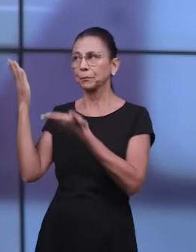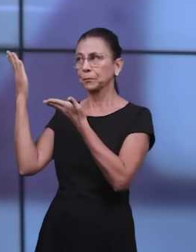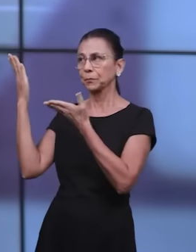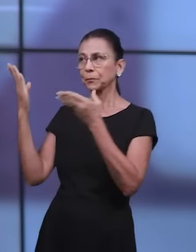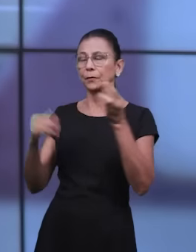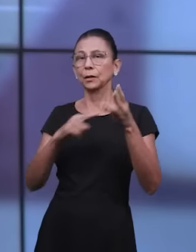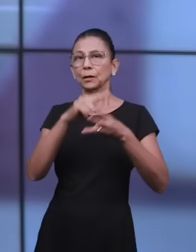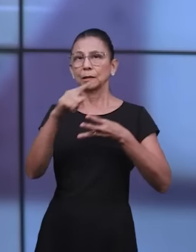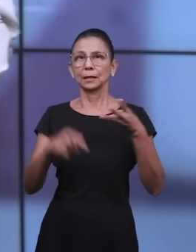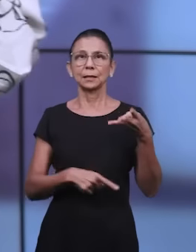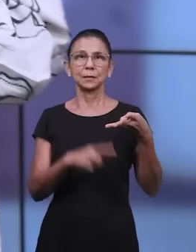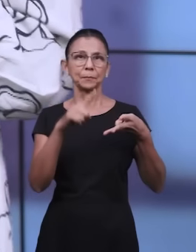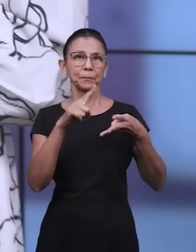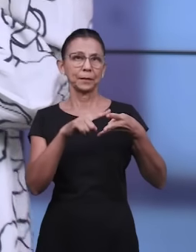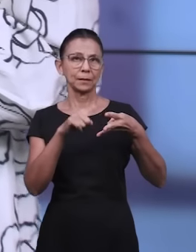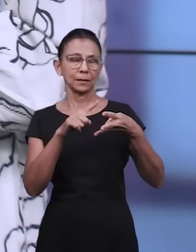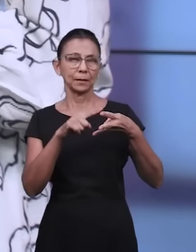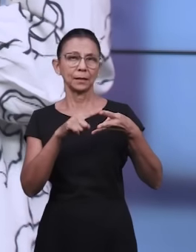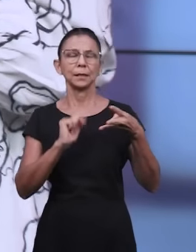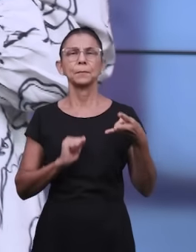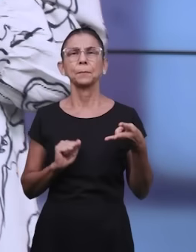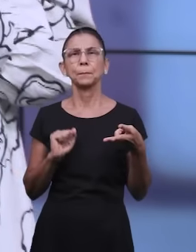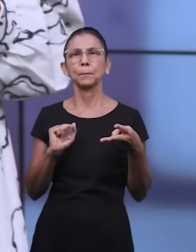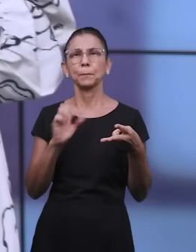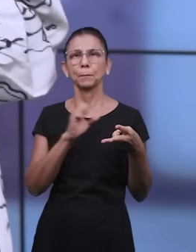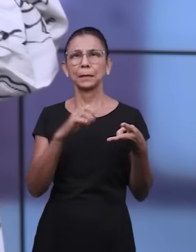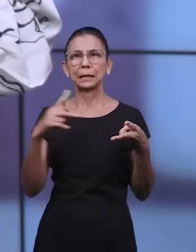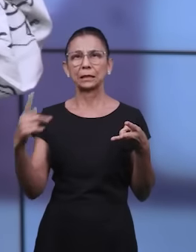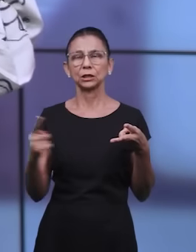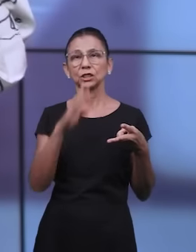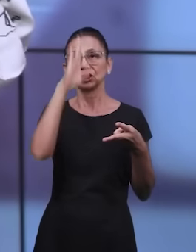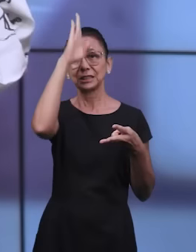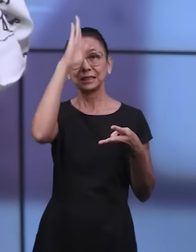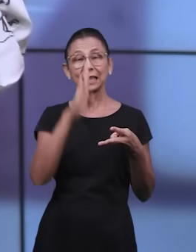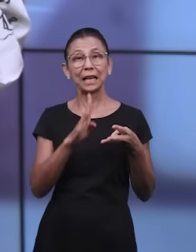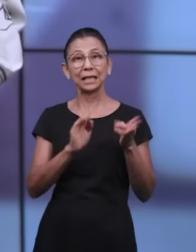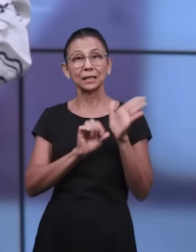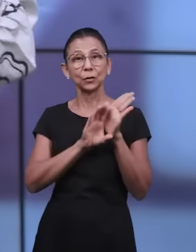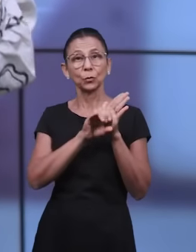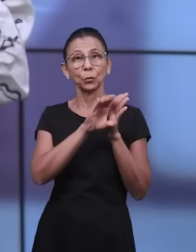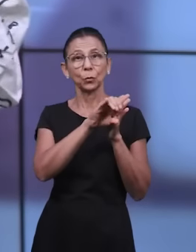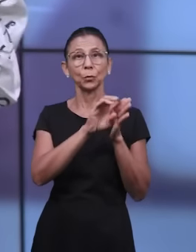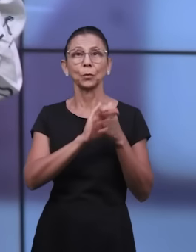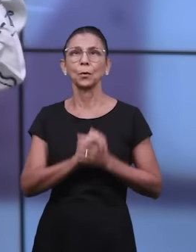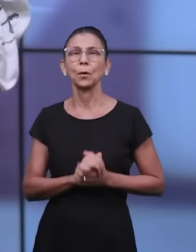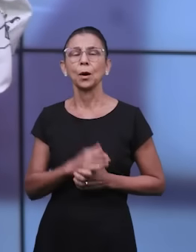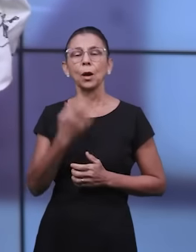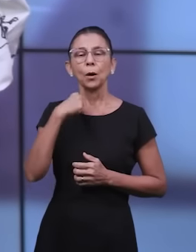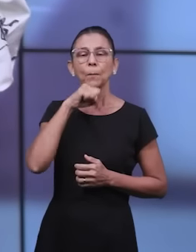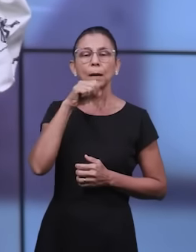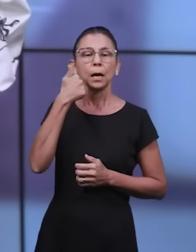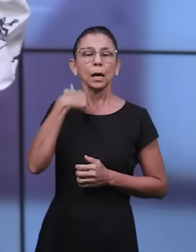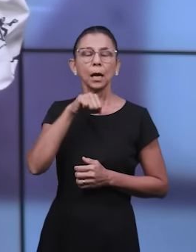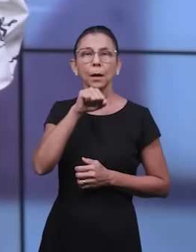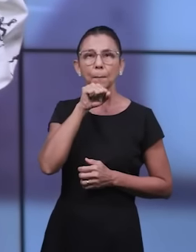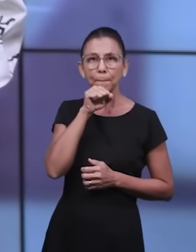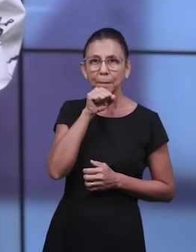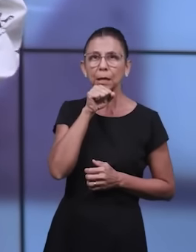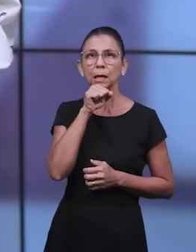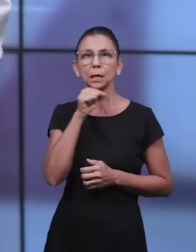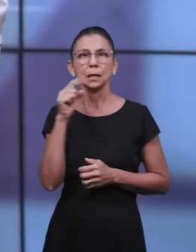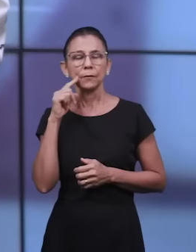vamos indicar 3. O Family Link é um aplicativo gratuito da Google. Ele permite aos pais monitorar nos celulares